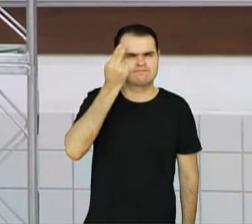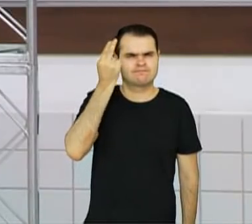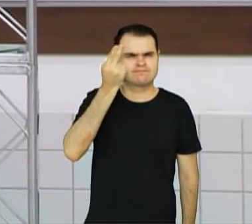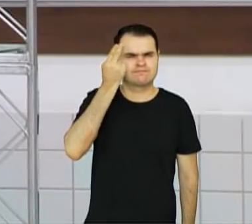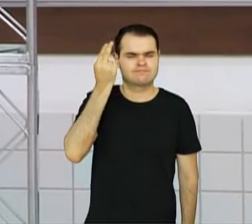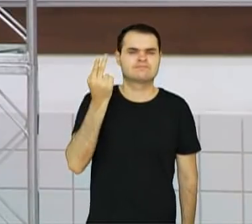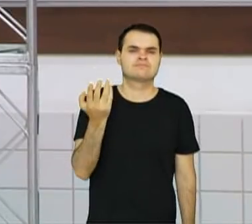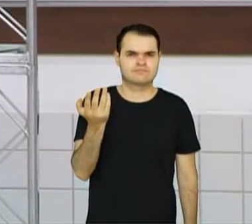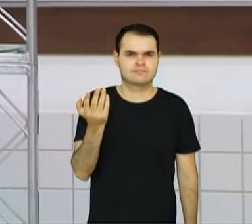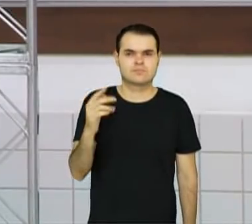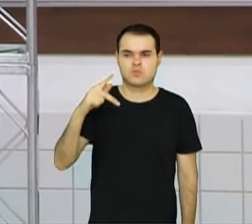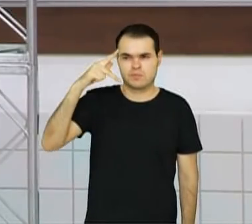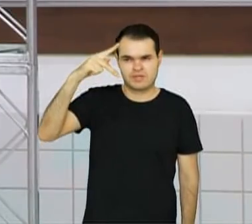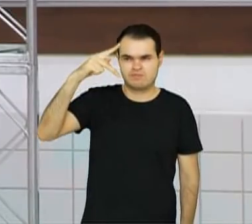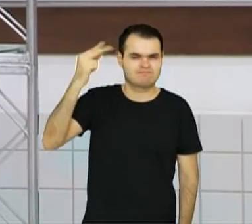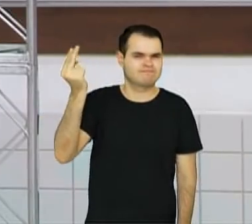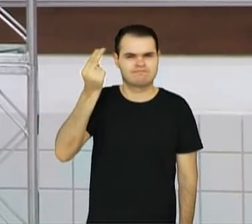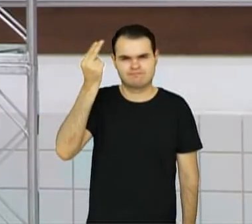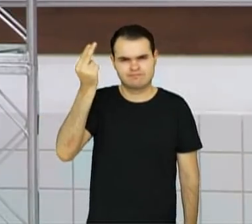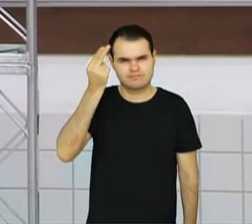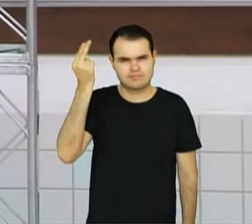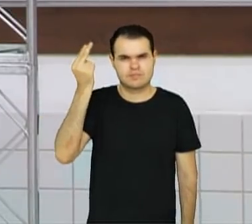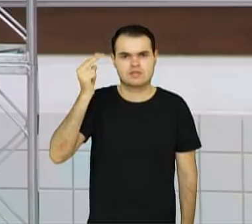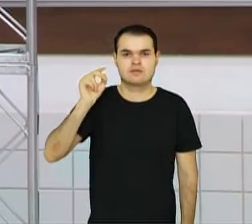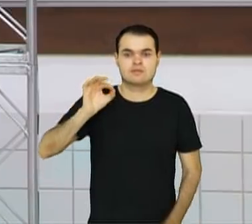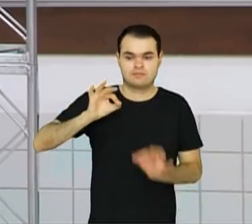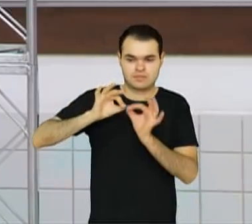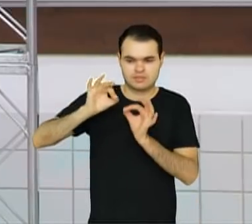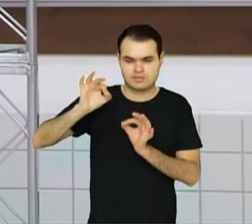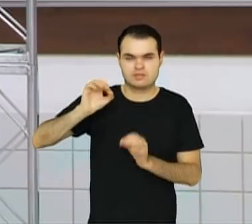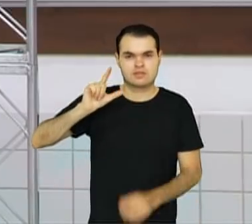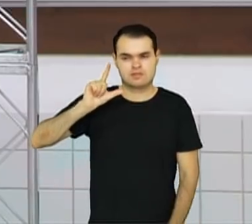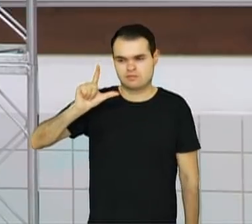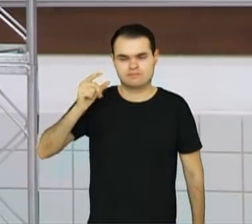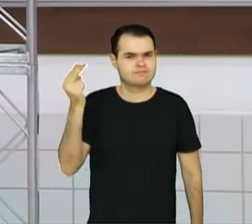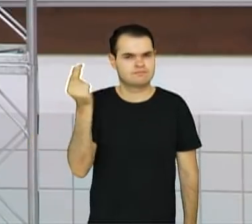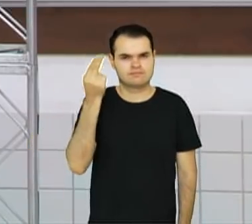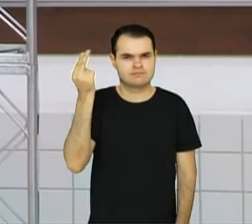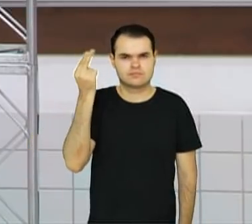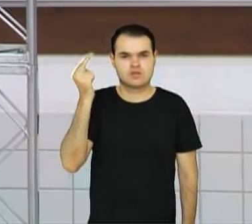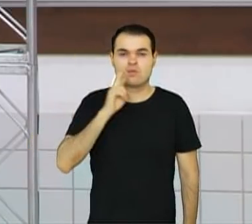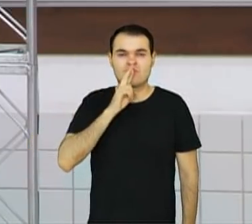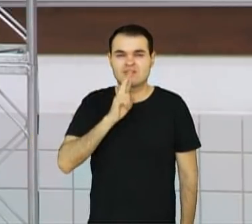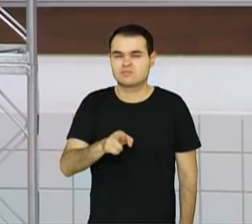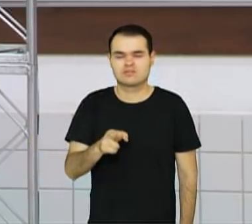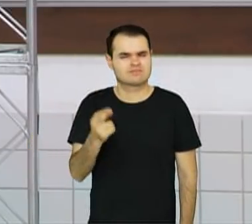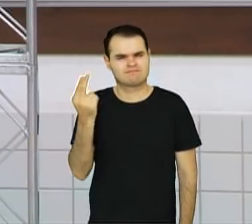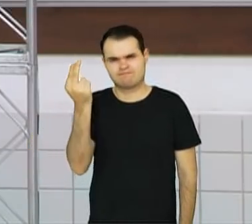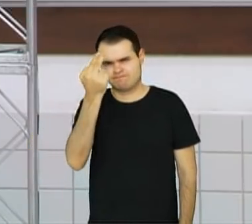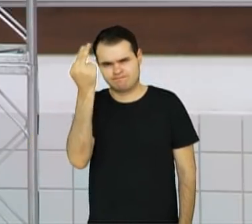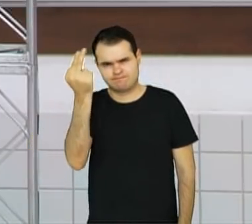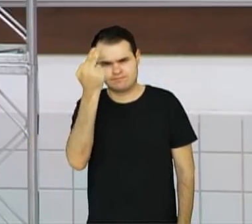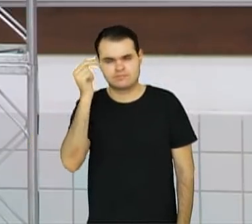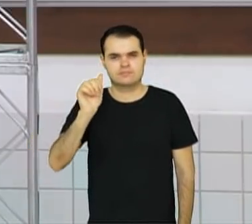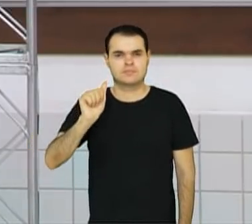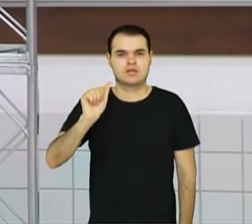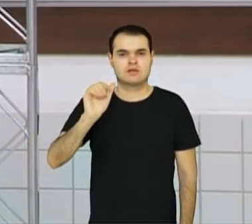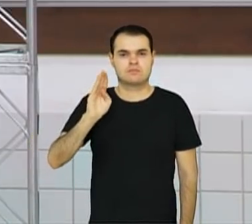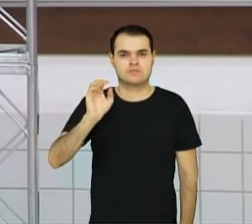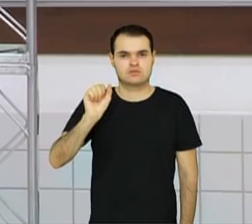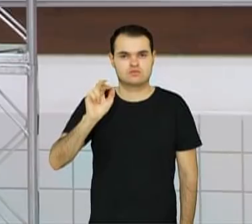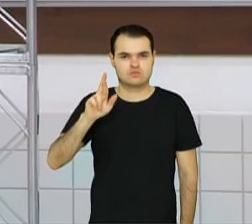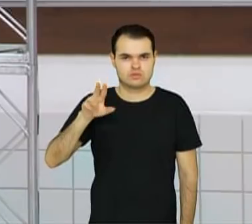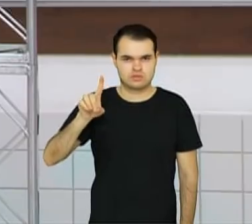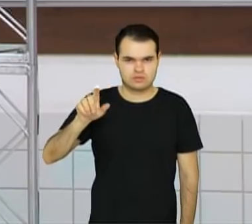perímetro, não dá a medida da largura, eu tenho nos dois casos uma resposta absurda. Certo?